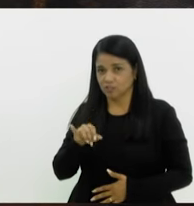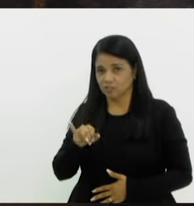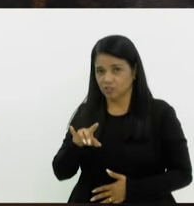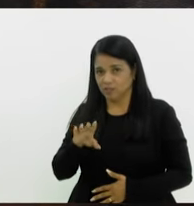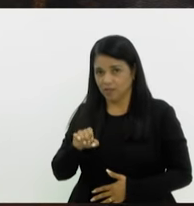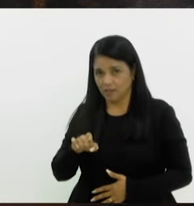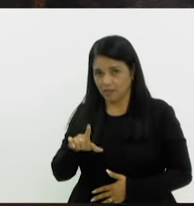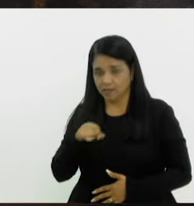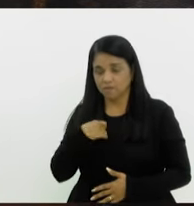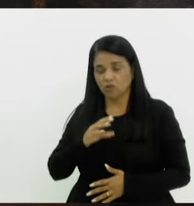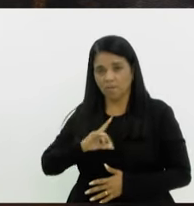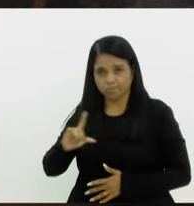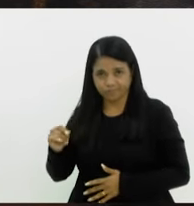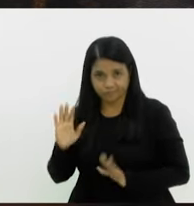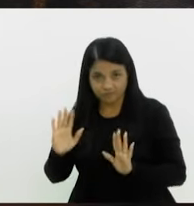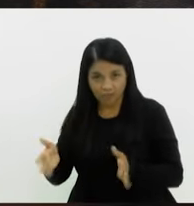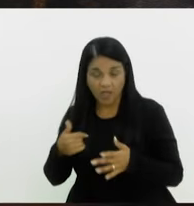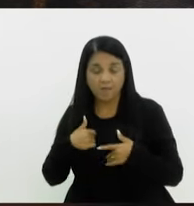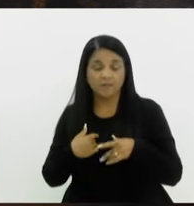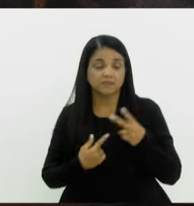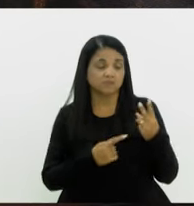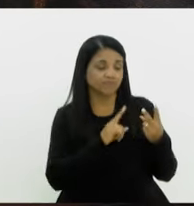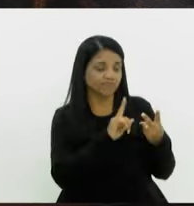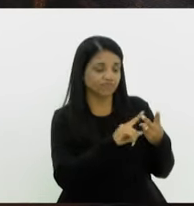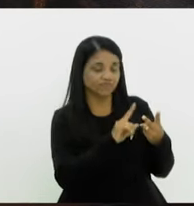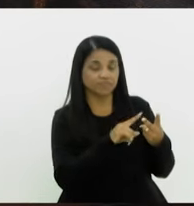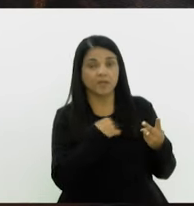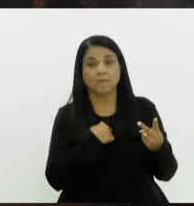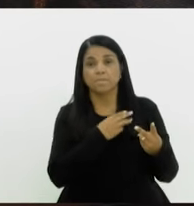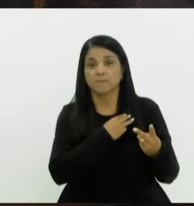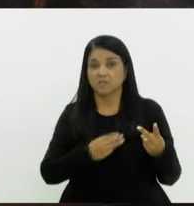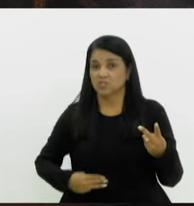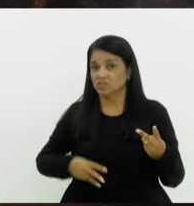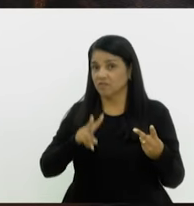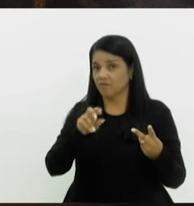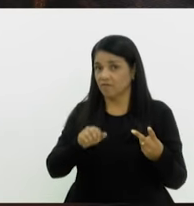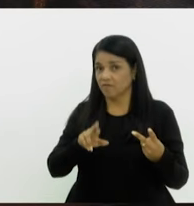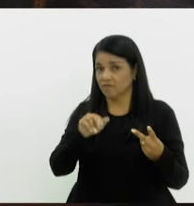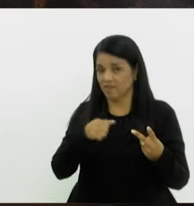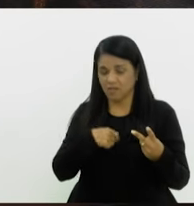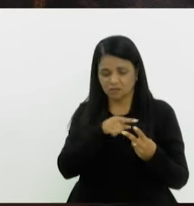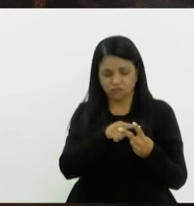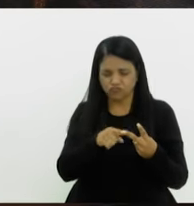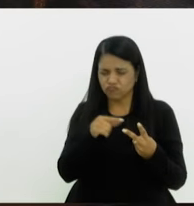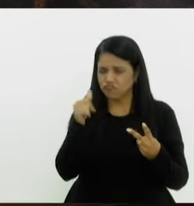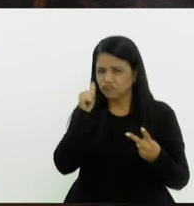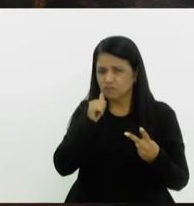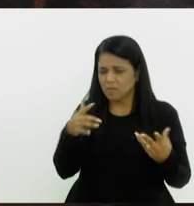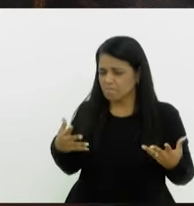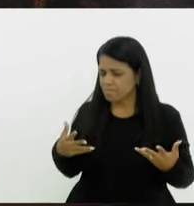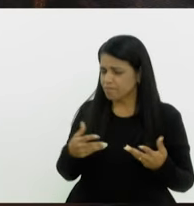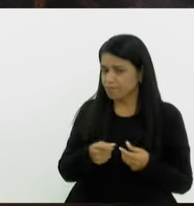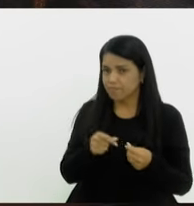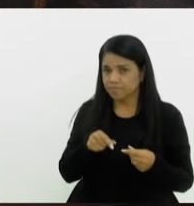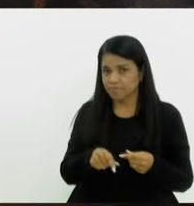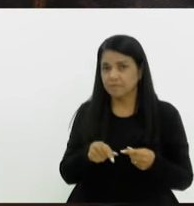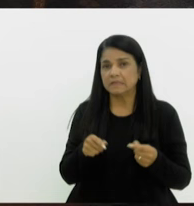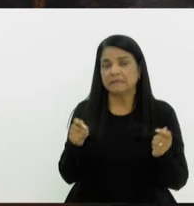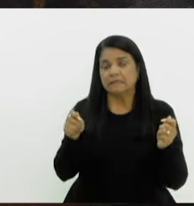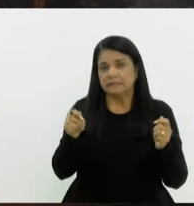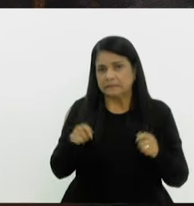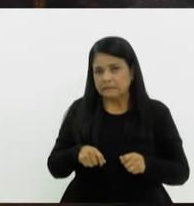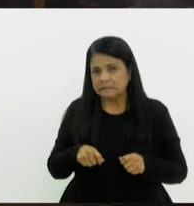ministra Vera que são duas mulheres incríveis que ainda que não tivessem eh também